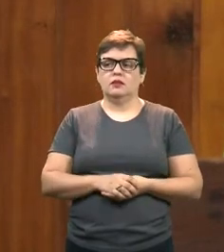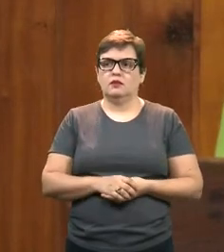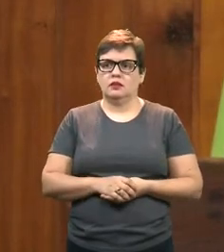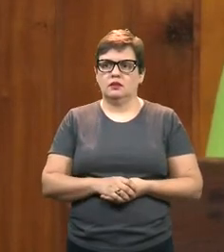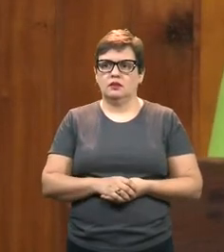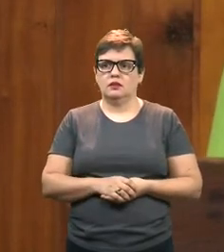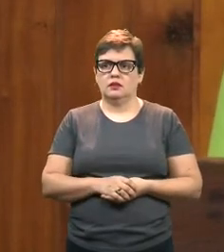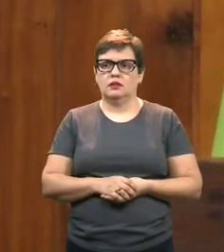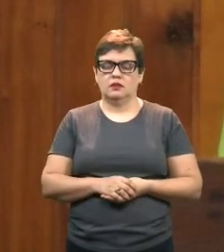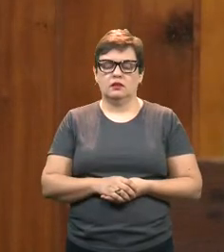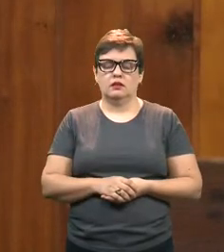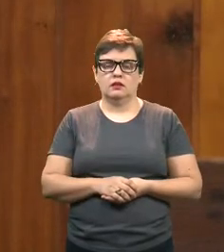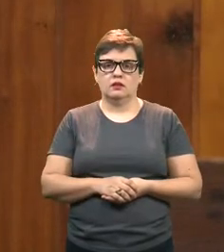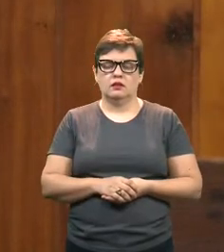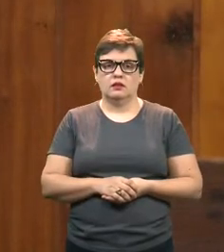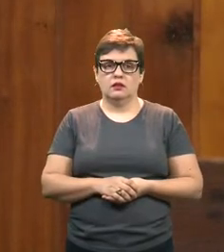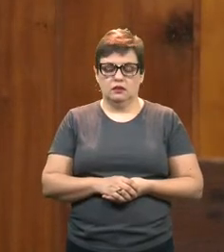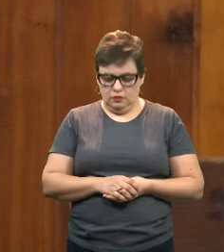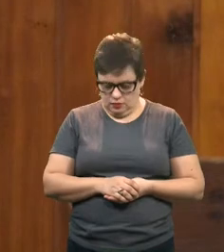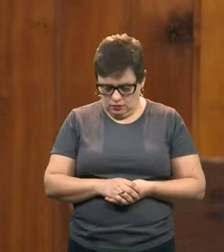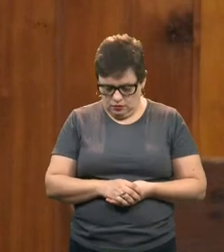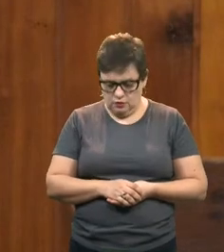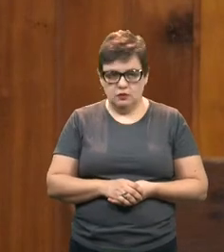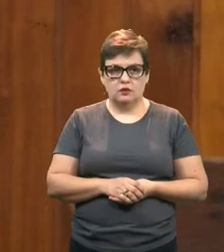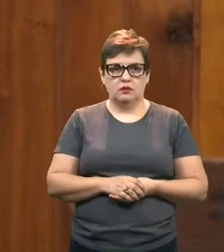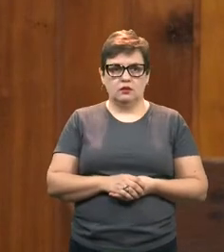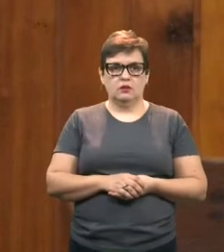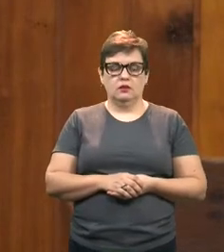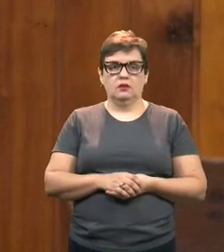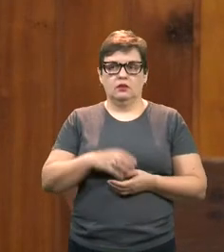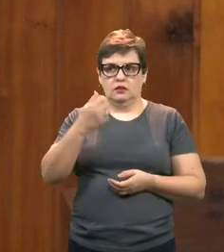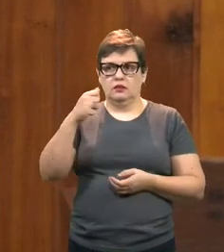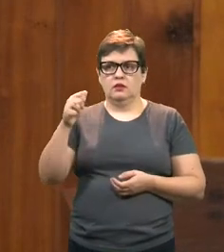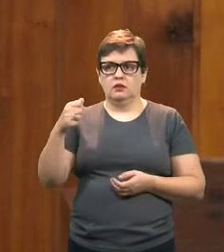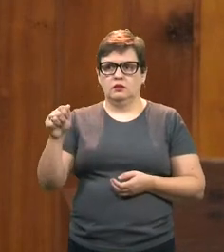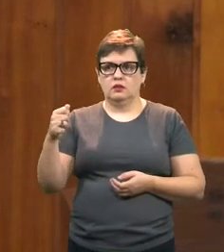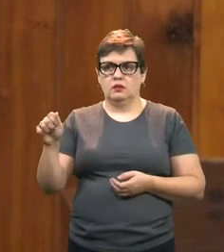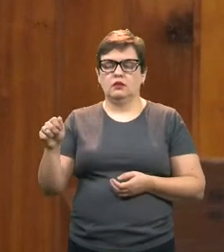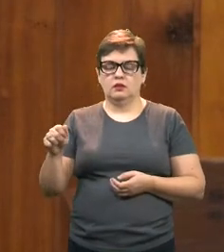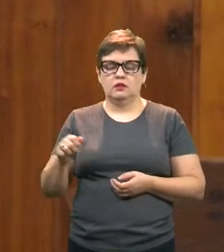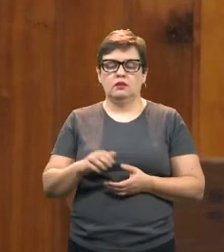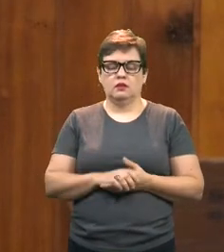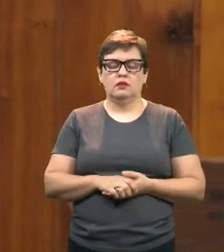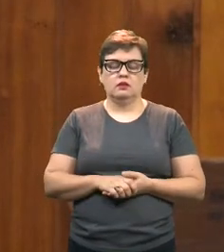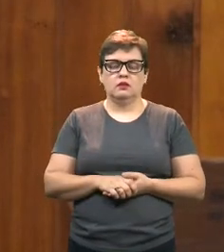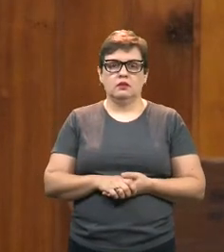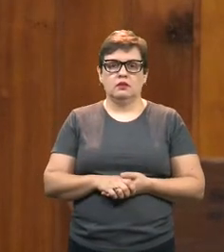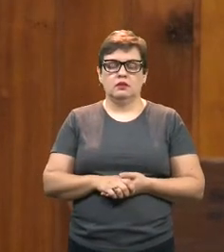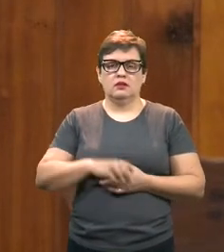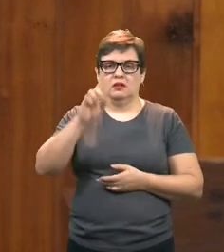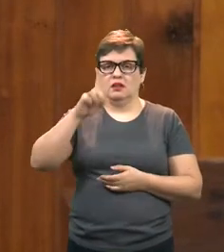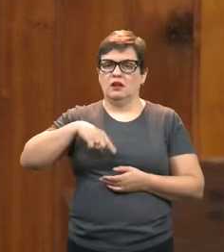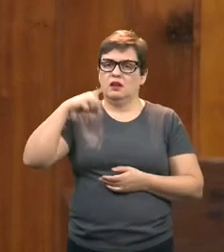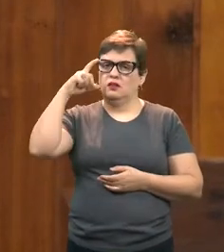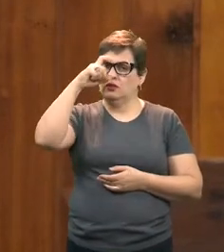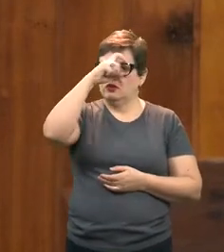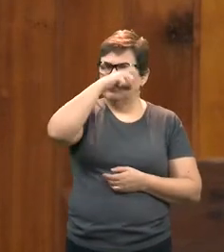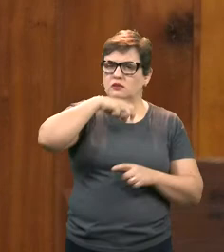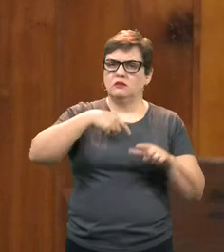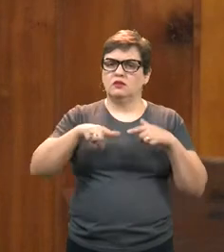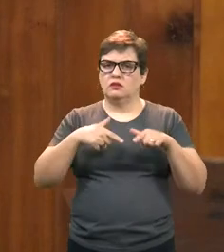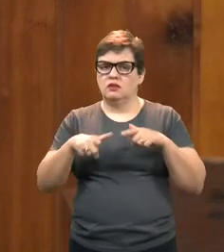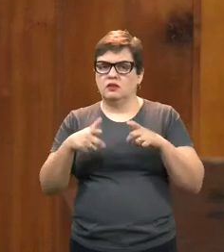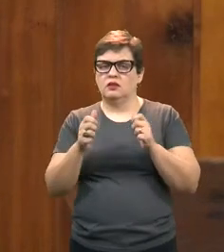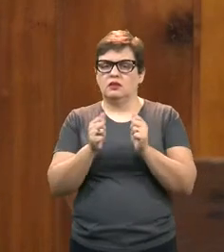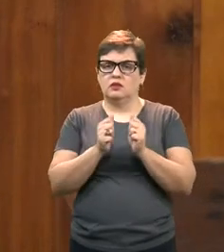mas vocês criaram outra associação, vai dividir, já é difícil o trabalho com Anjos Guerreiros em